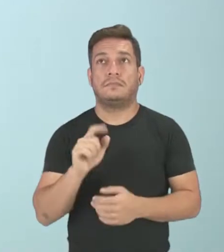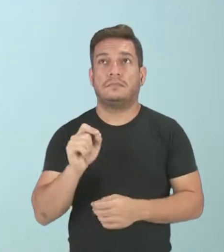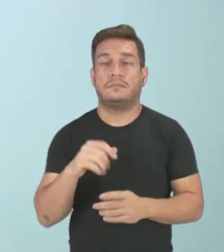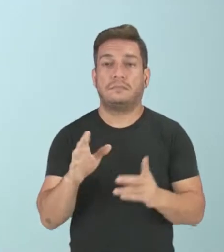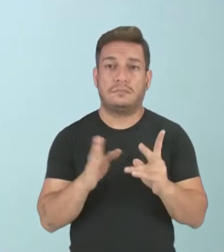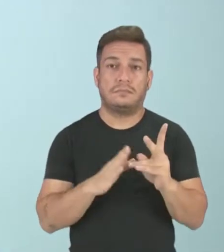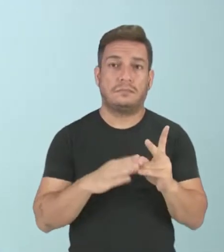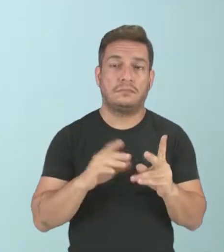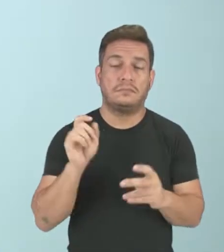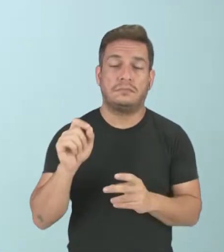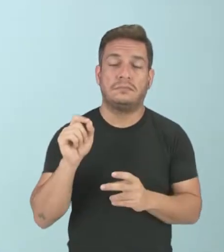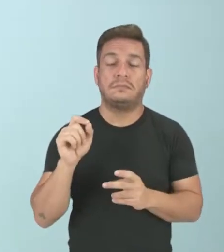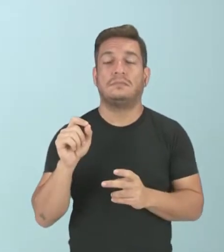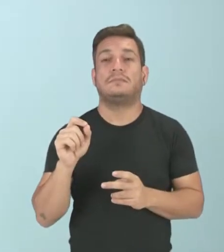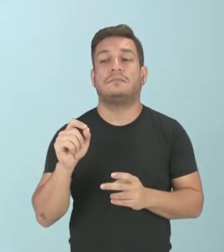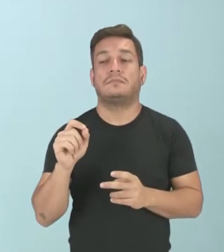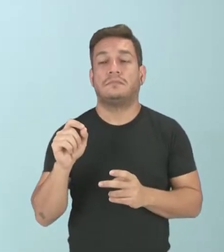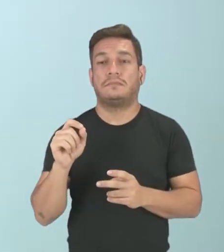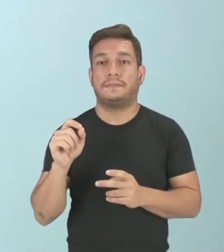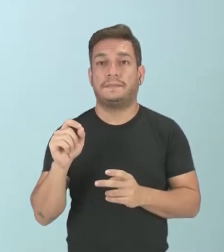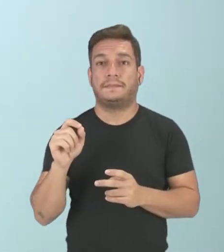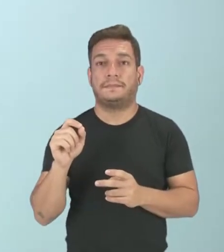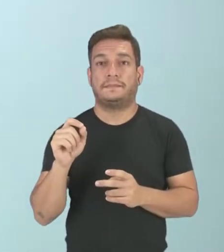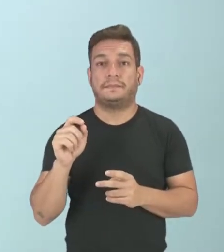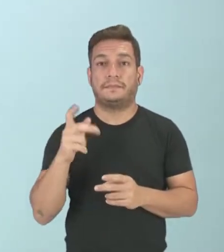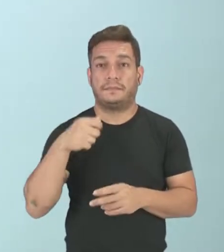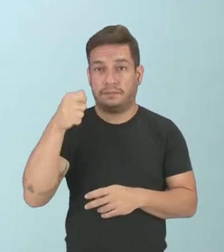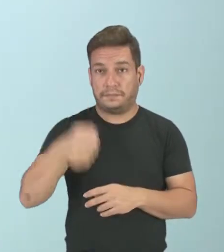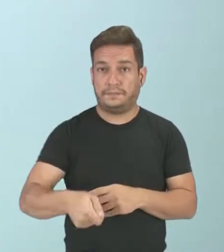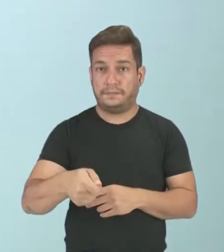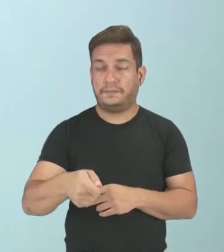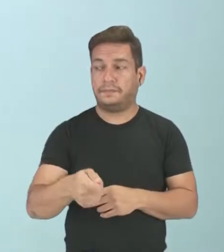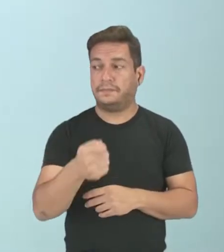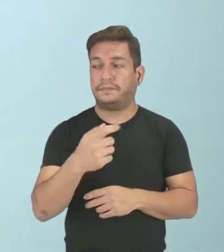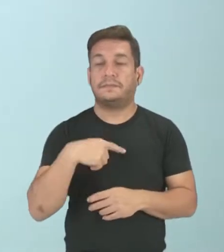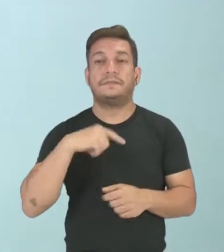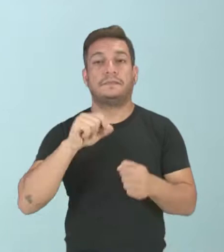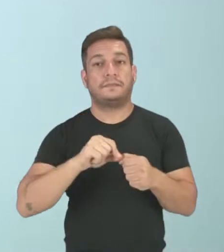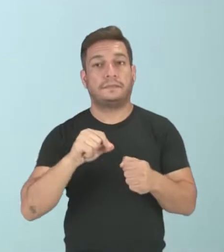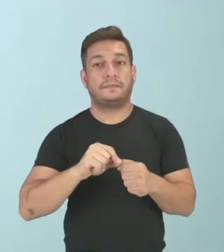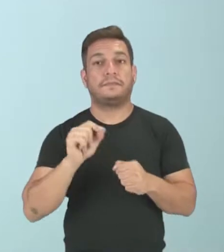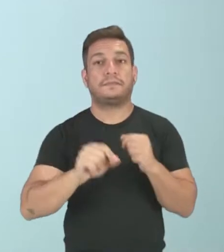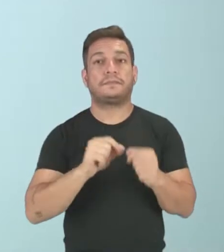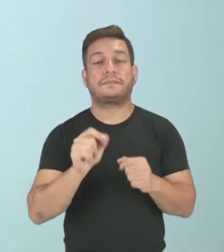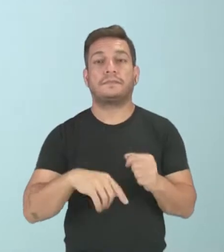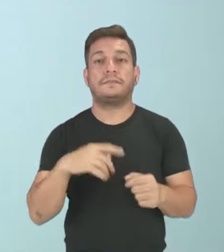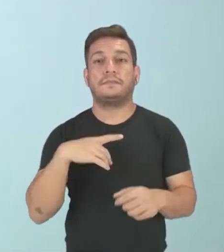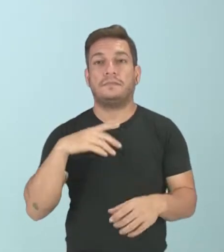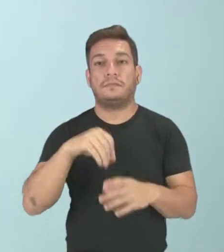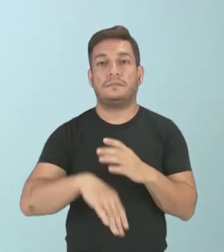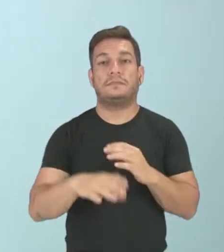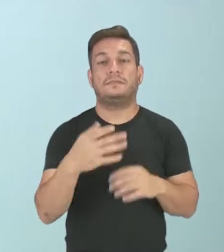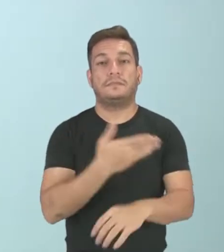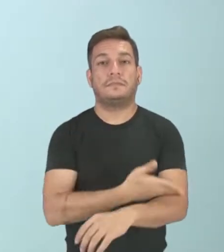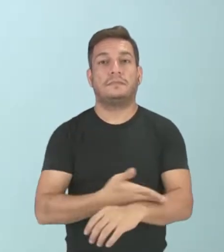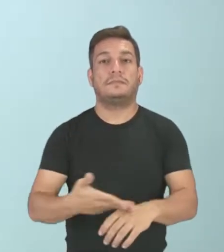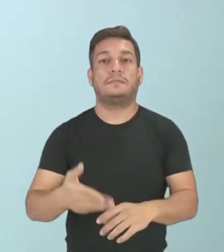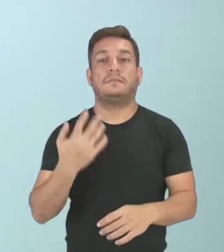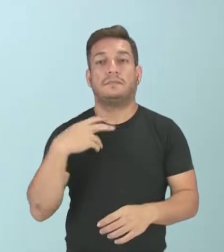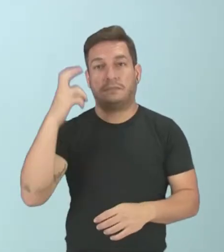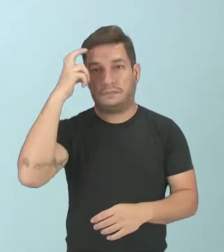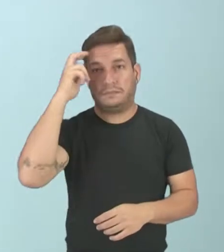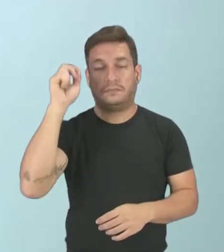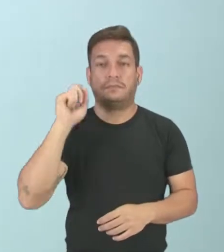os indígenas estavam sendo obrigados a inserir dentro dos seus costumes uma